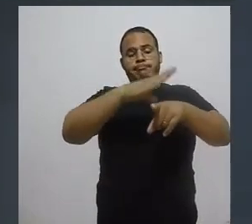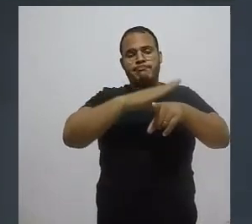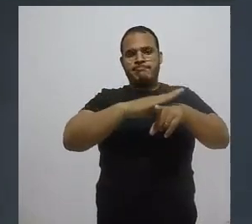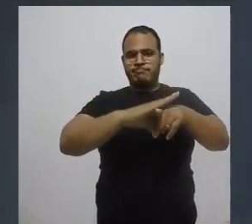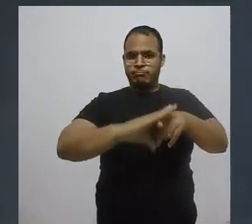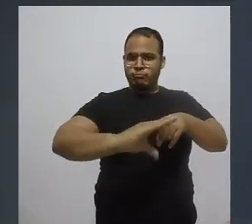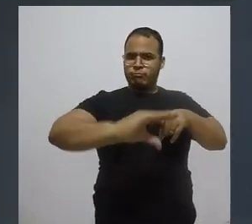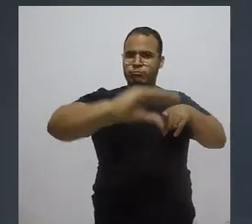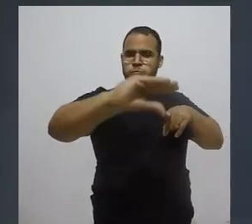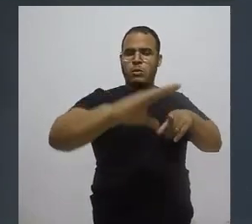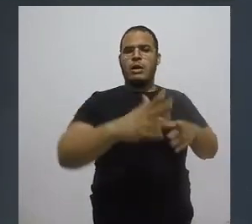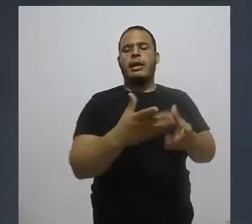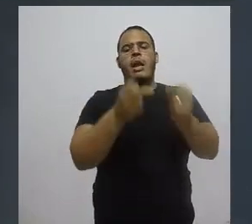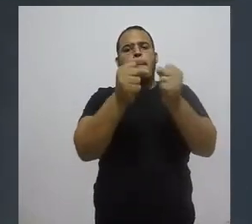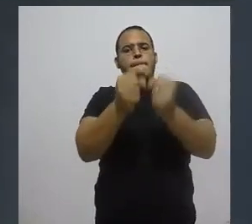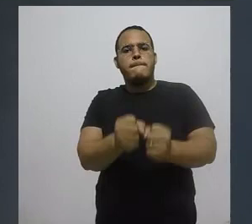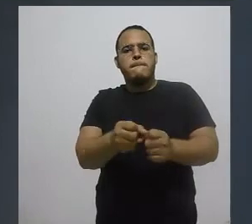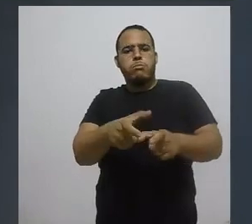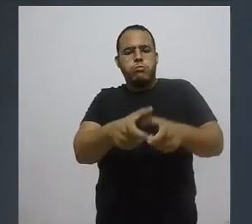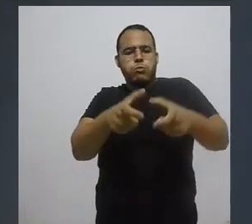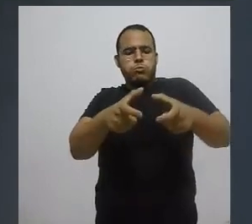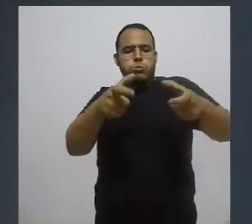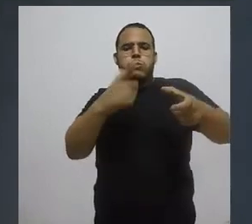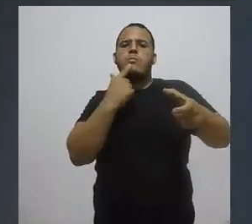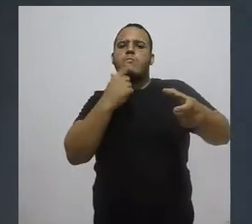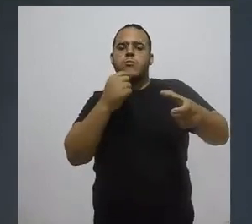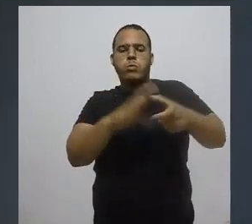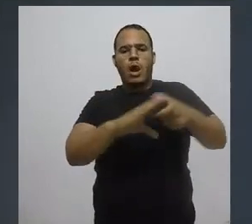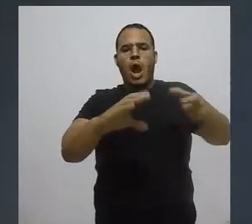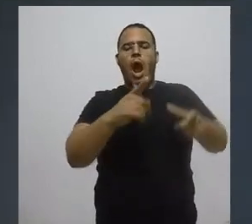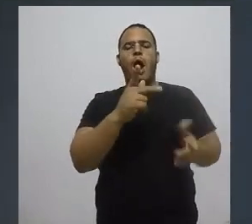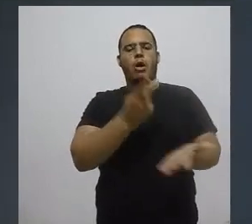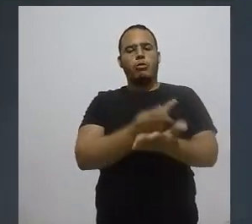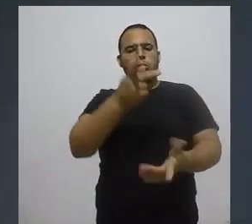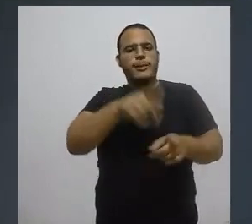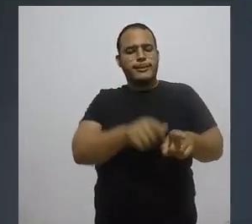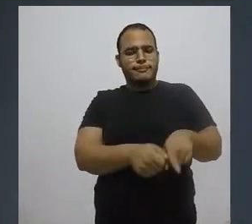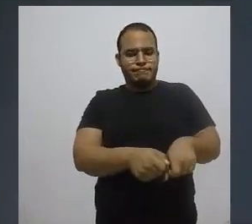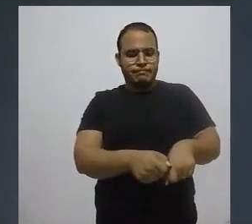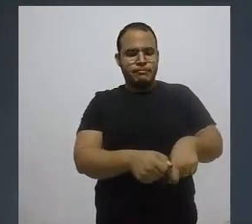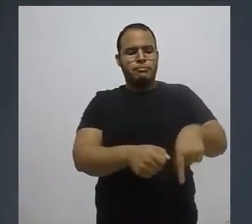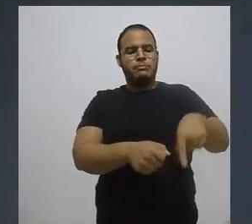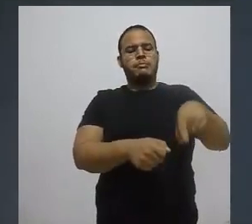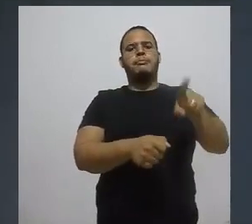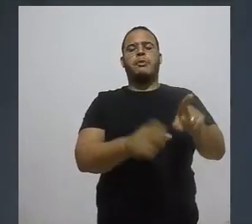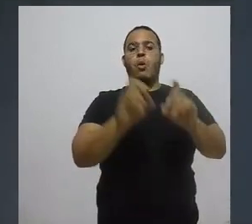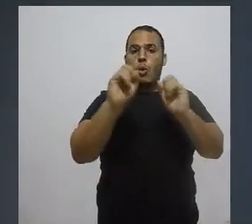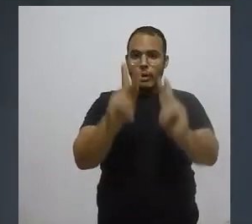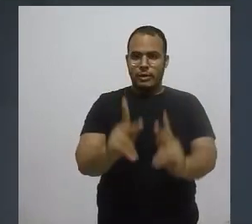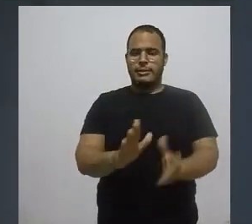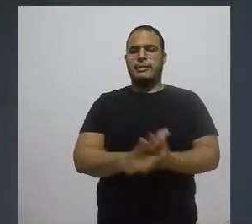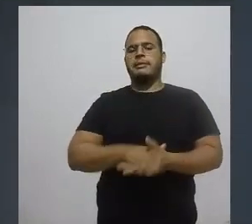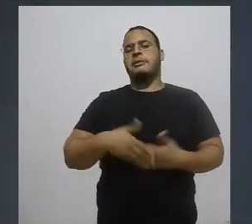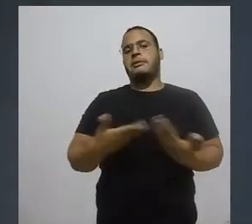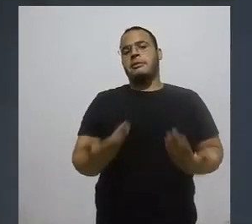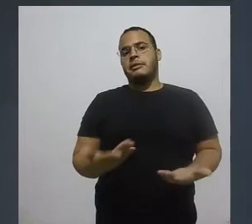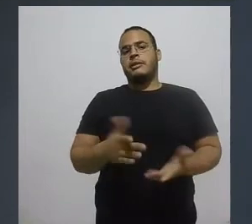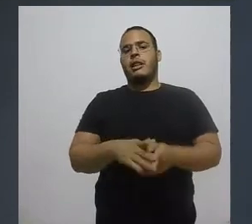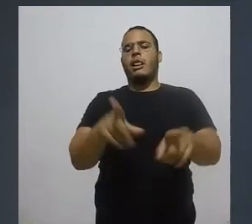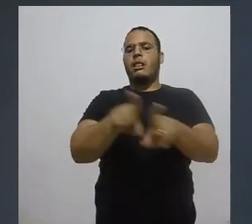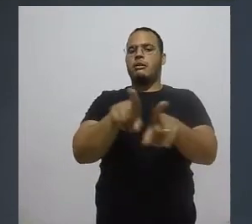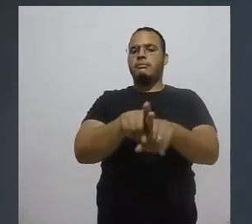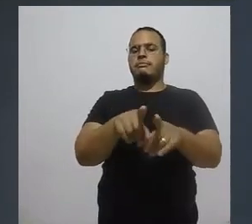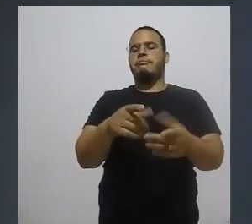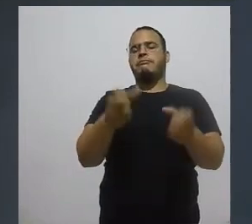seja, é um tecido aí que se enche de sangue e acontece a ereção. É dessa forma aí, basicamente, que vai estar acontecendo. Além disso,